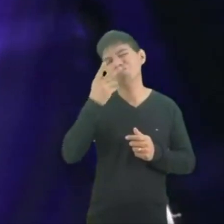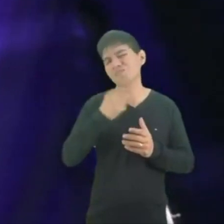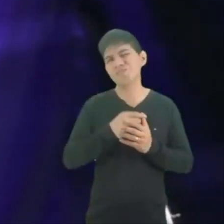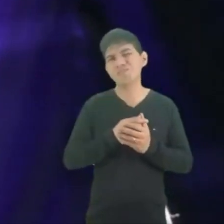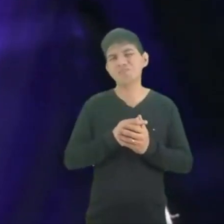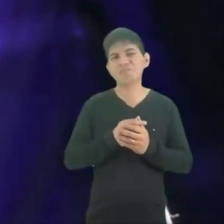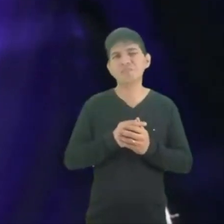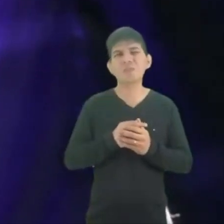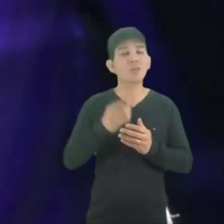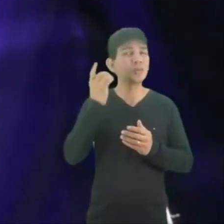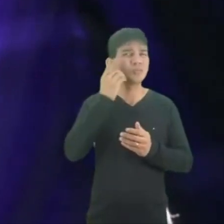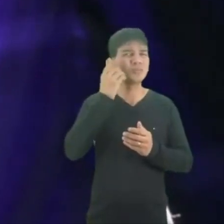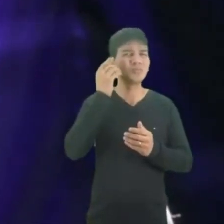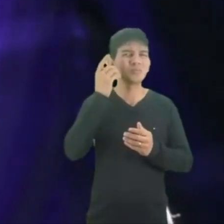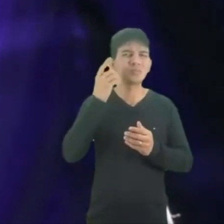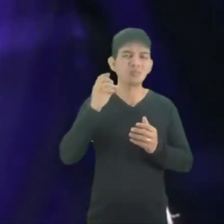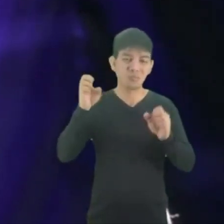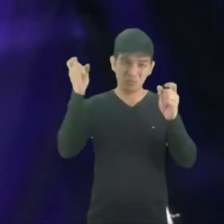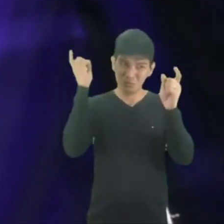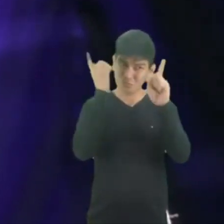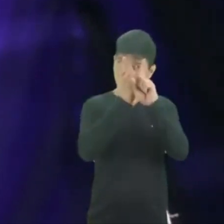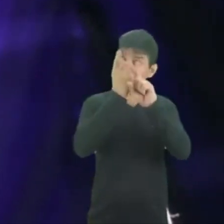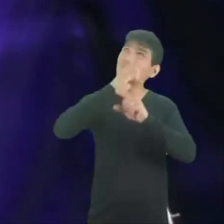um dia se eu encontrar com Deus,